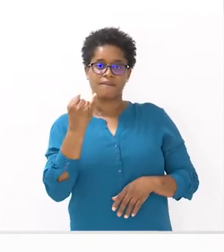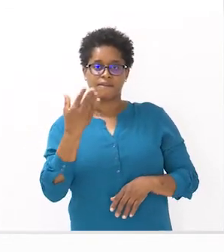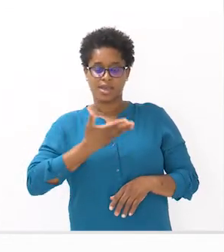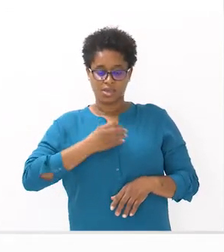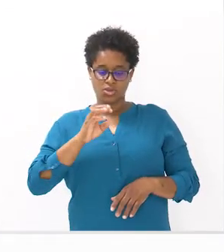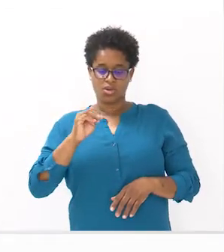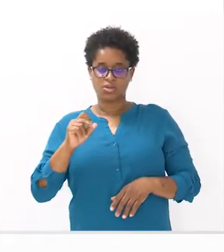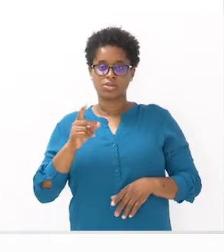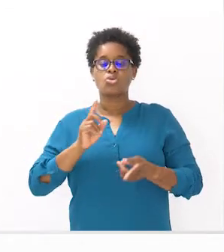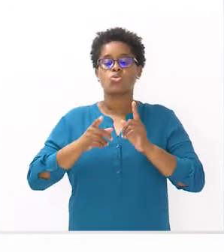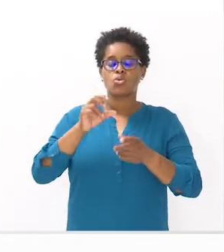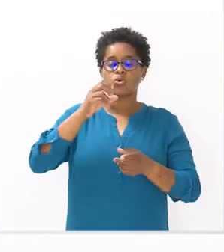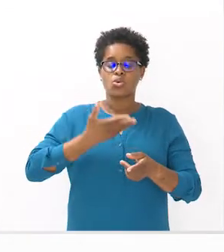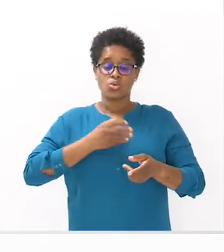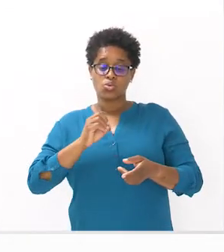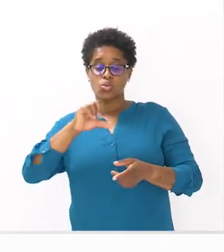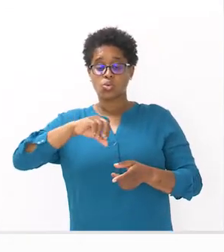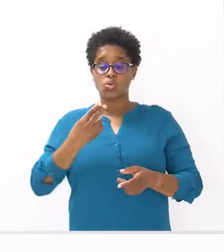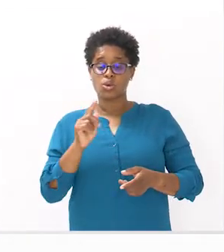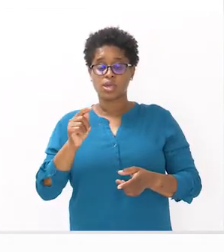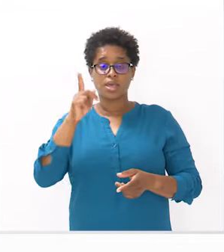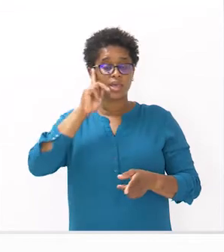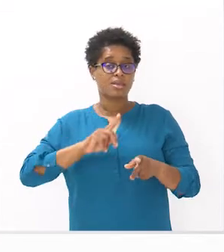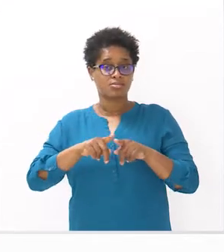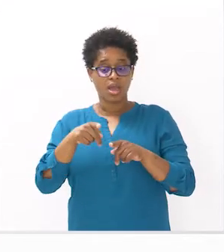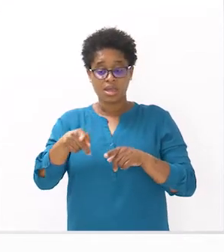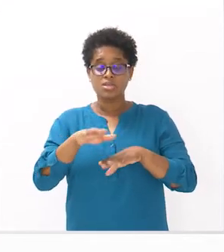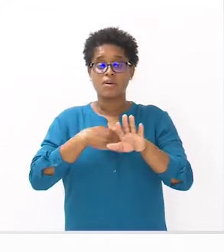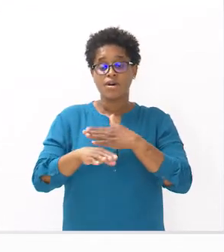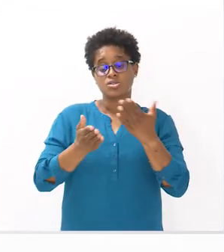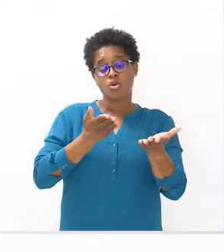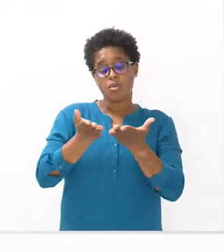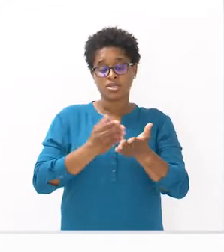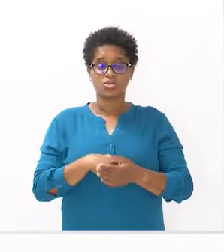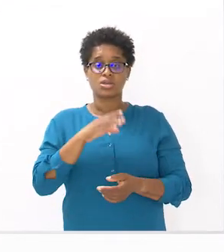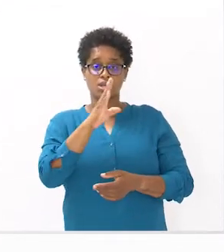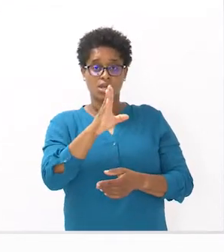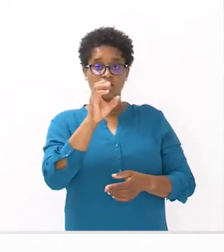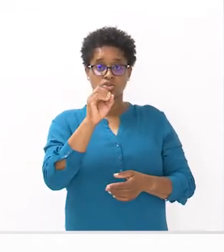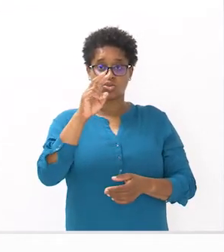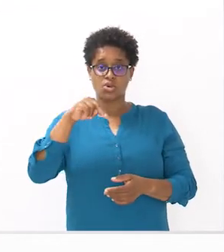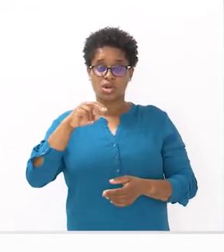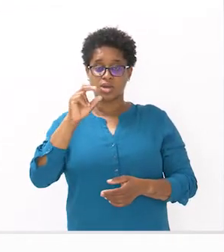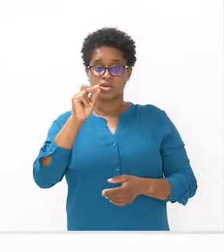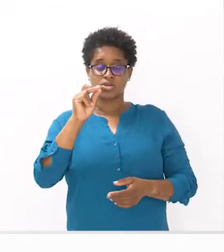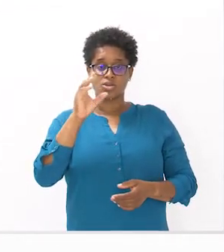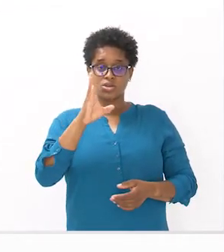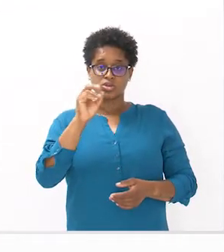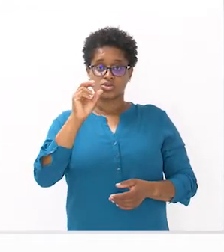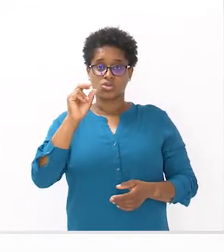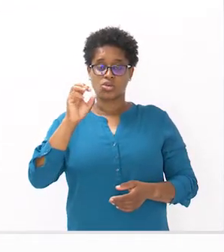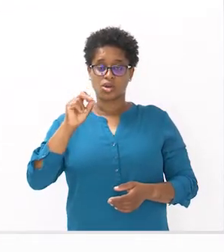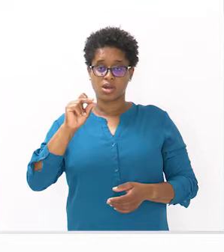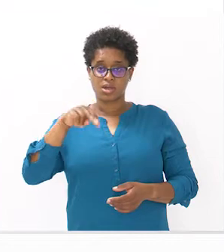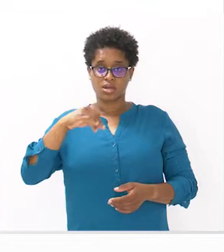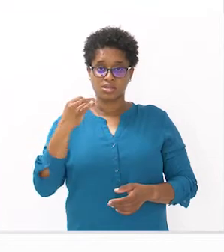irmãs. Aqui está a fazer uma comparação, que a Joaninha Lelê é mais vaidosa do